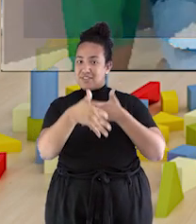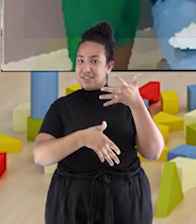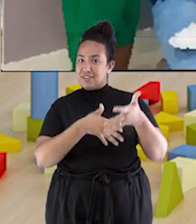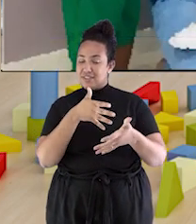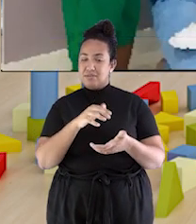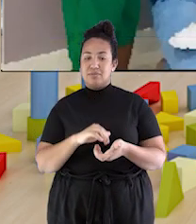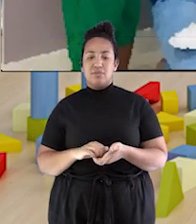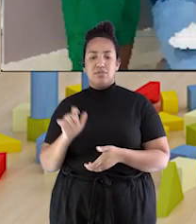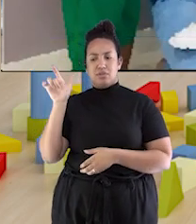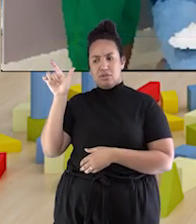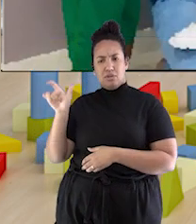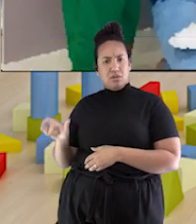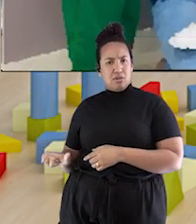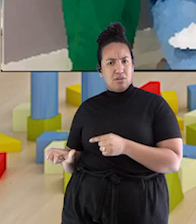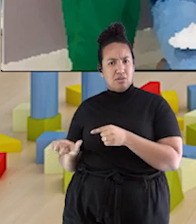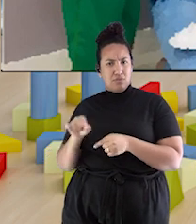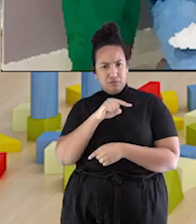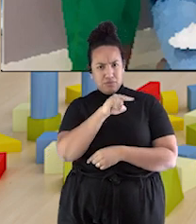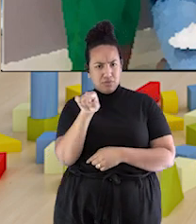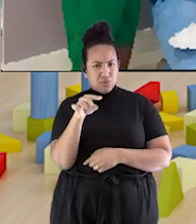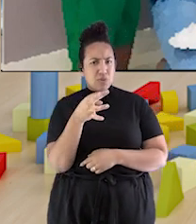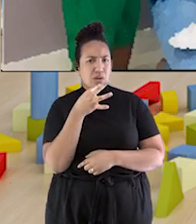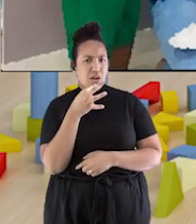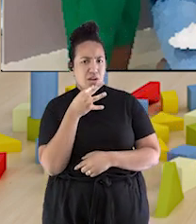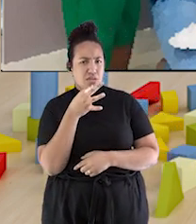aqui? Vocês já viram ela?